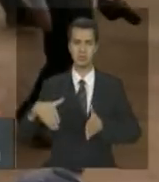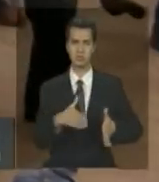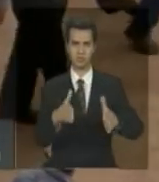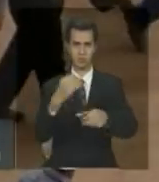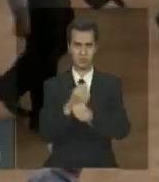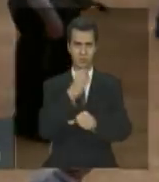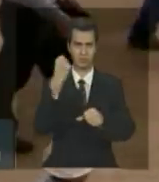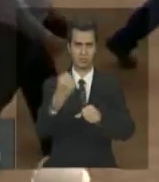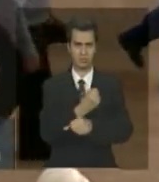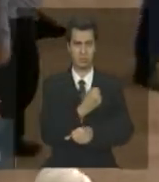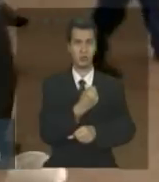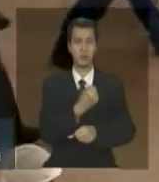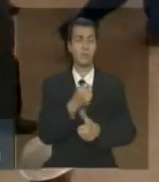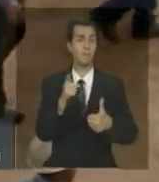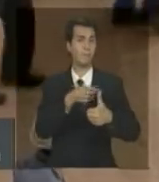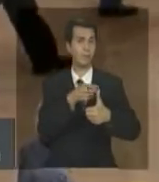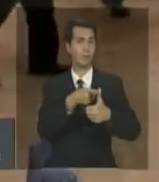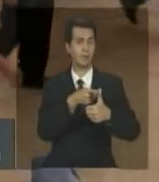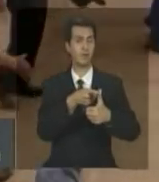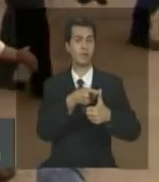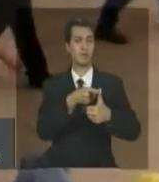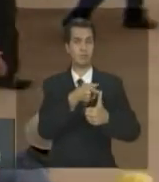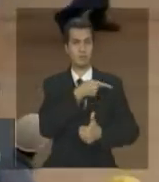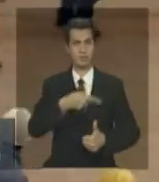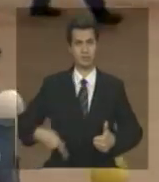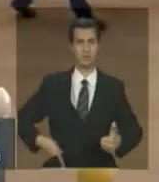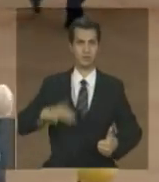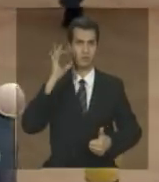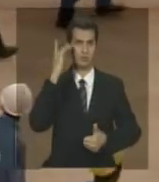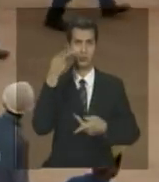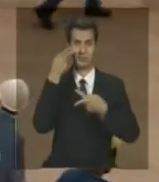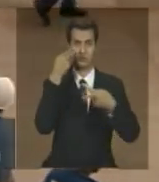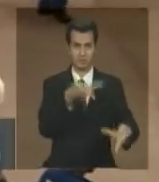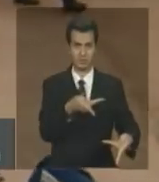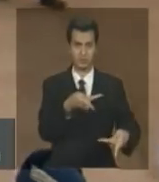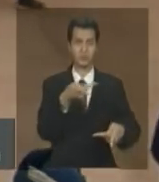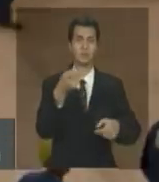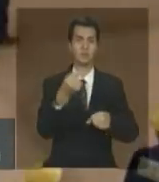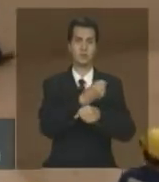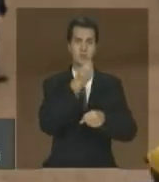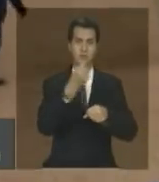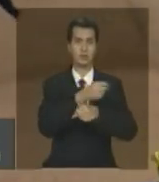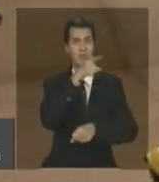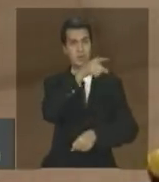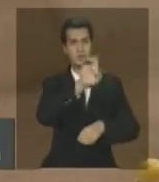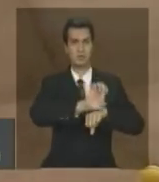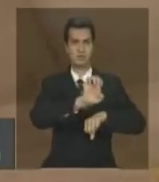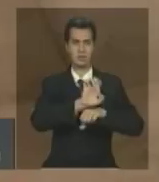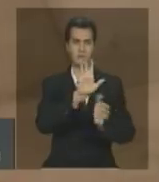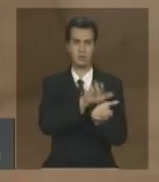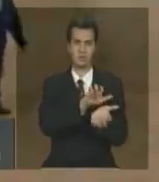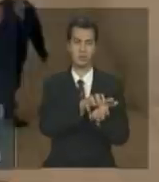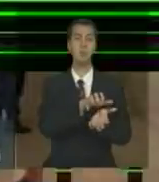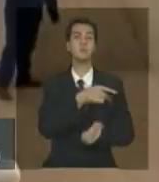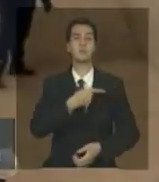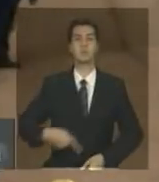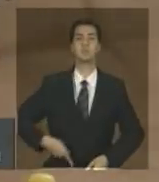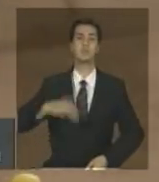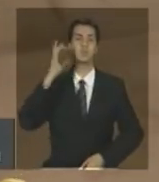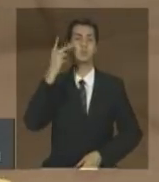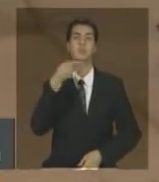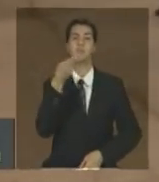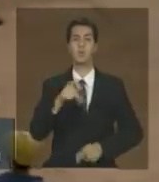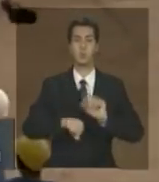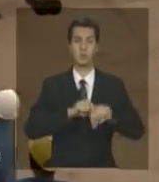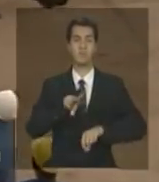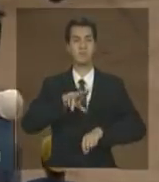Francisco. Na primeira etapa da visita das obras em Pernambuco, a presidenta disse que vai cobrar cumprimento